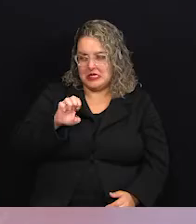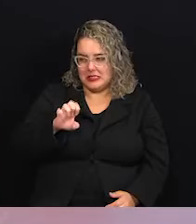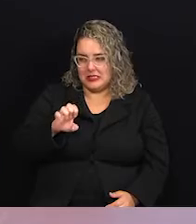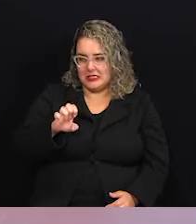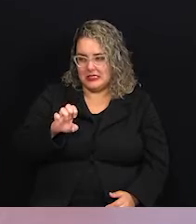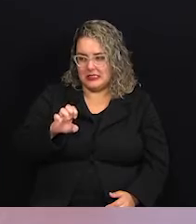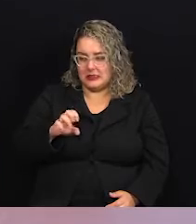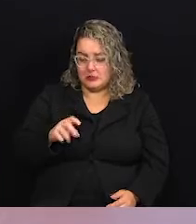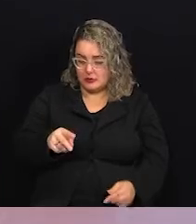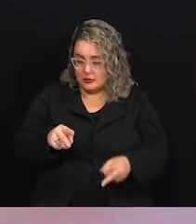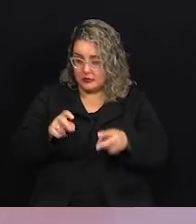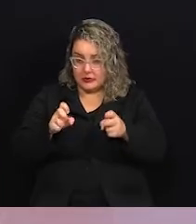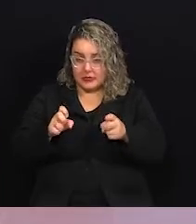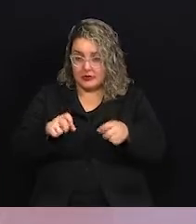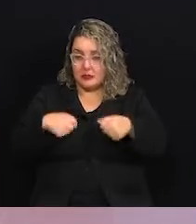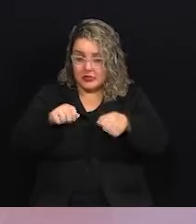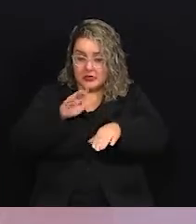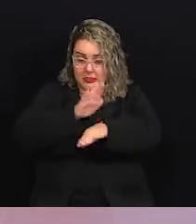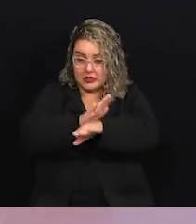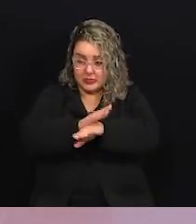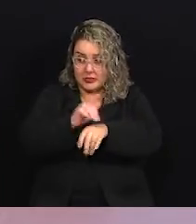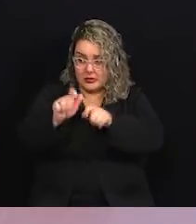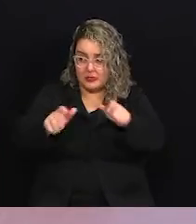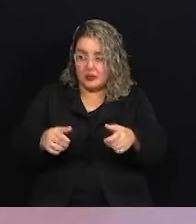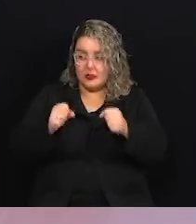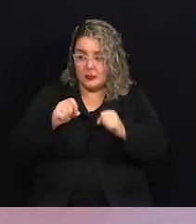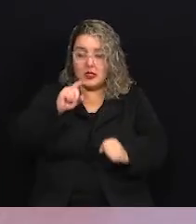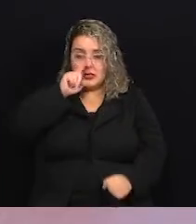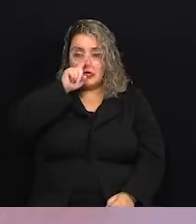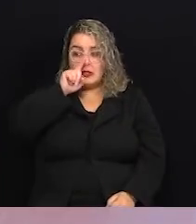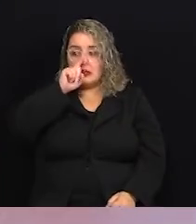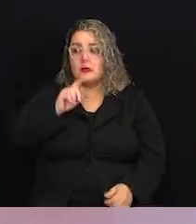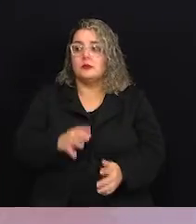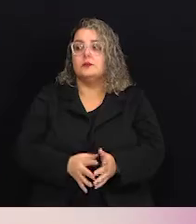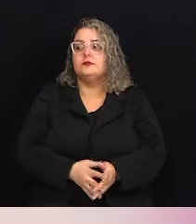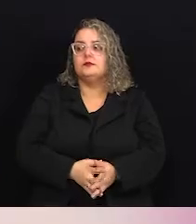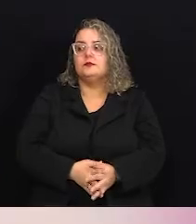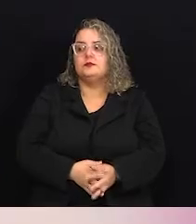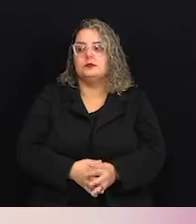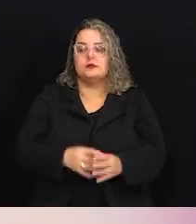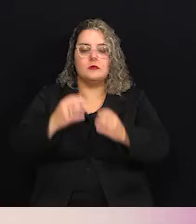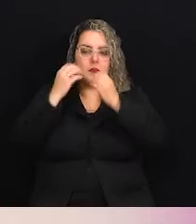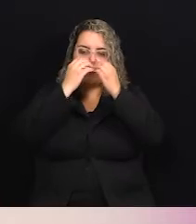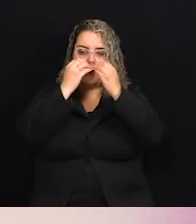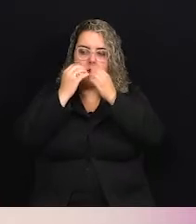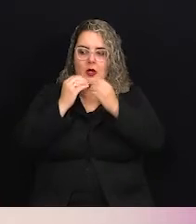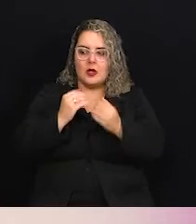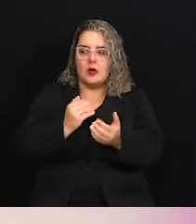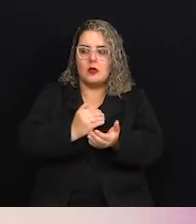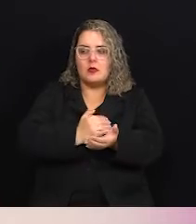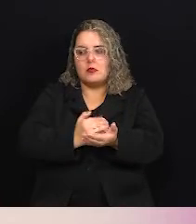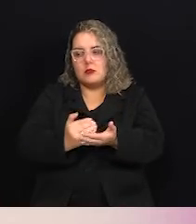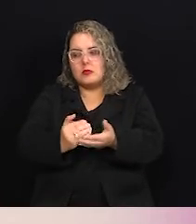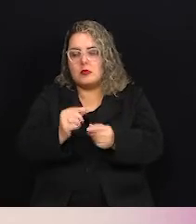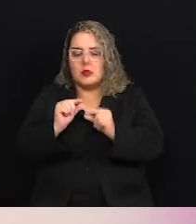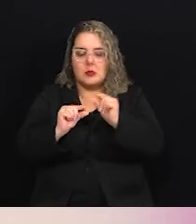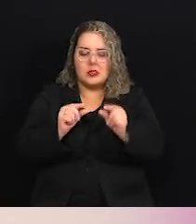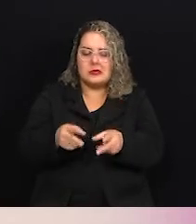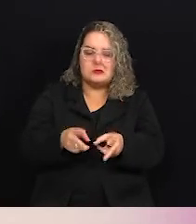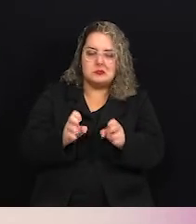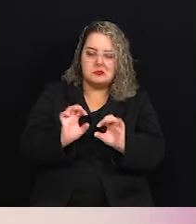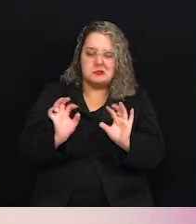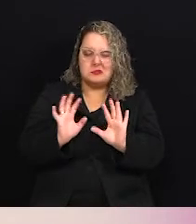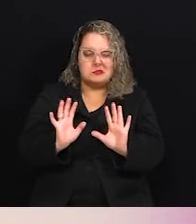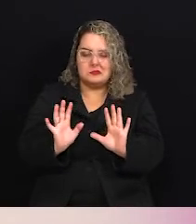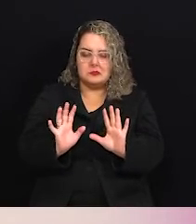da rinite mesmo que você percebe que precisa ajudar a pessoa? Pode ser perigoso? A rinite ela vai começando pouco a pouco, mas normalmente a gente